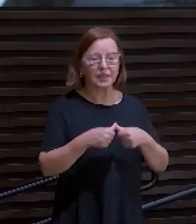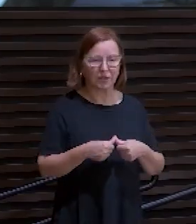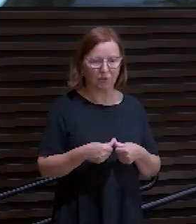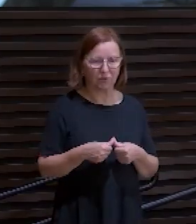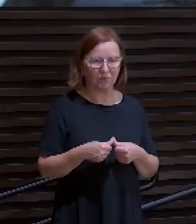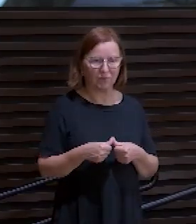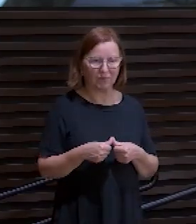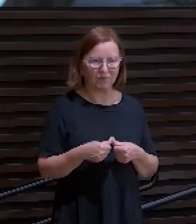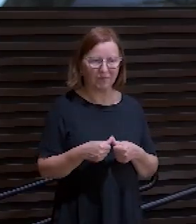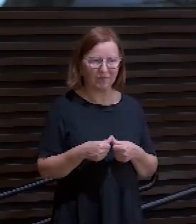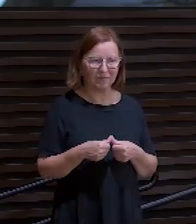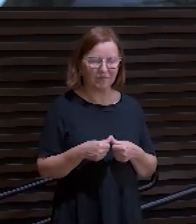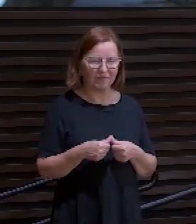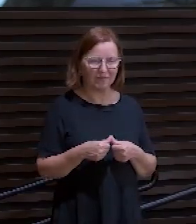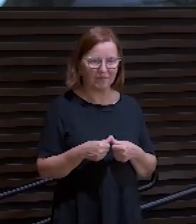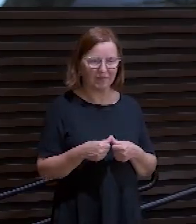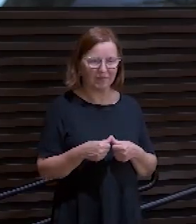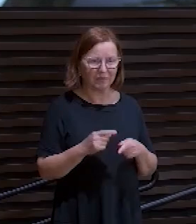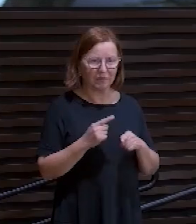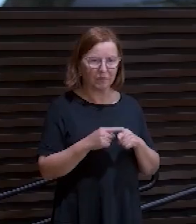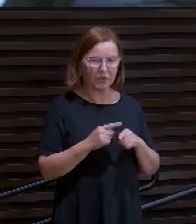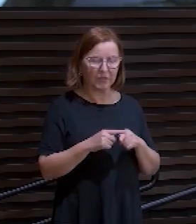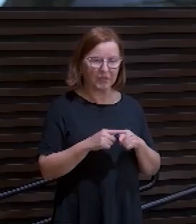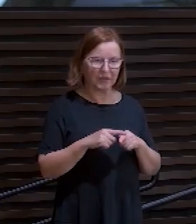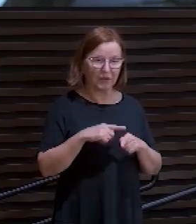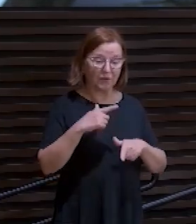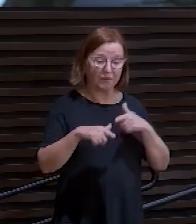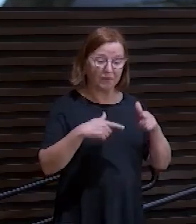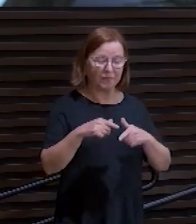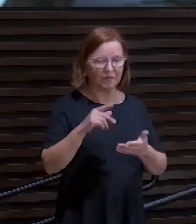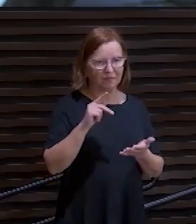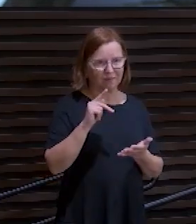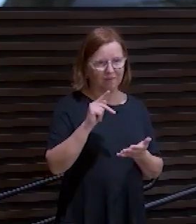Porque o serviço verdadeiro,